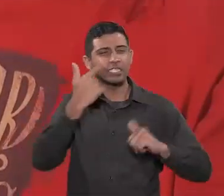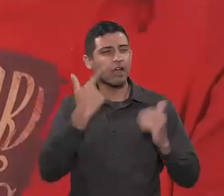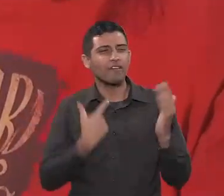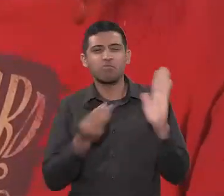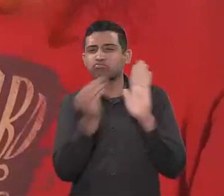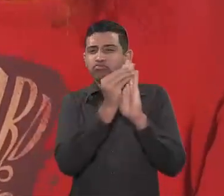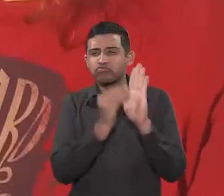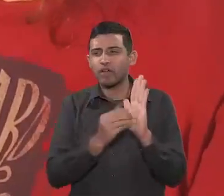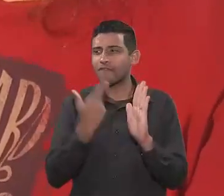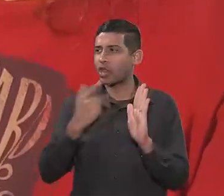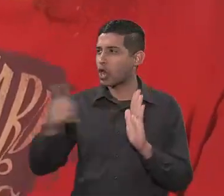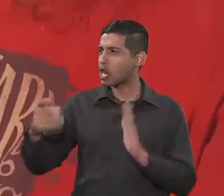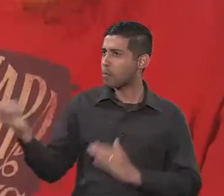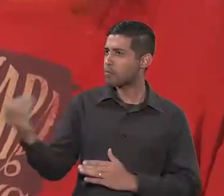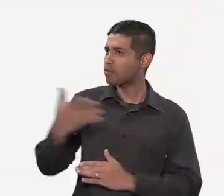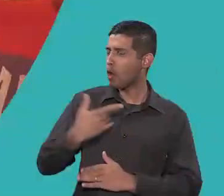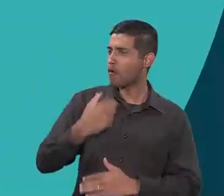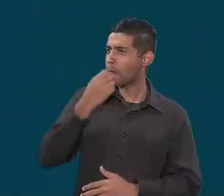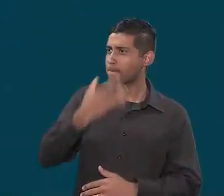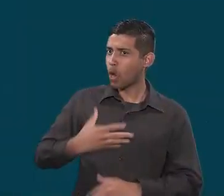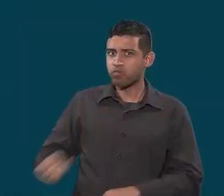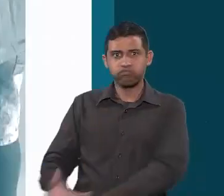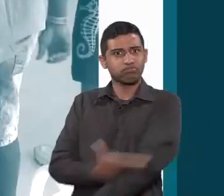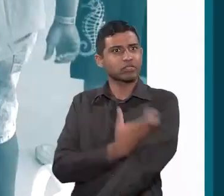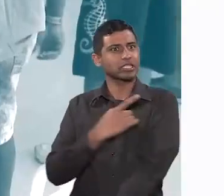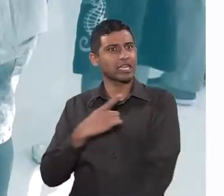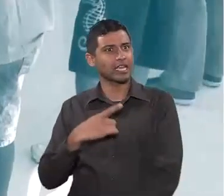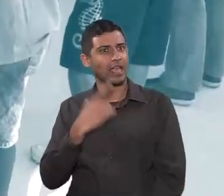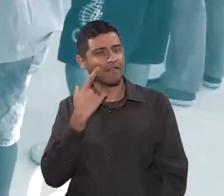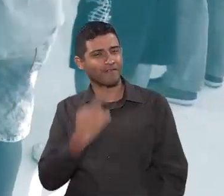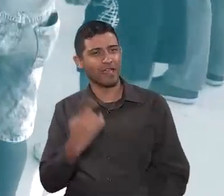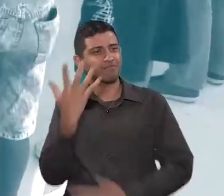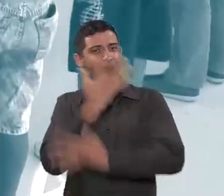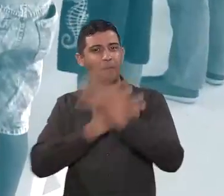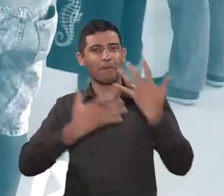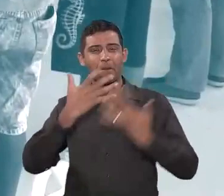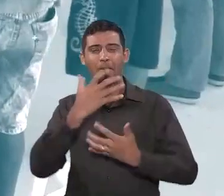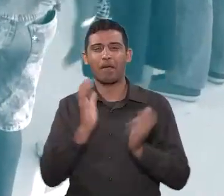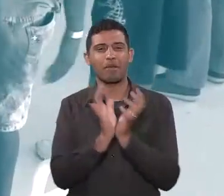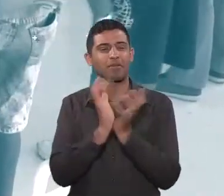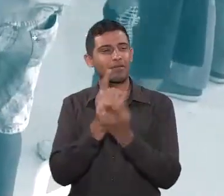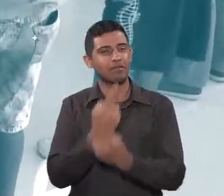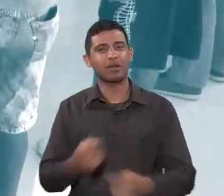era inovador e era inspirador, né? 1, 2, 3, vai!